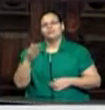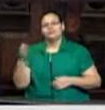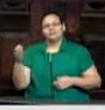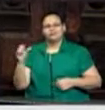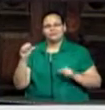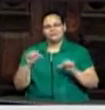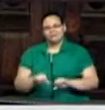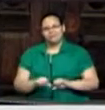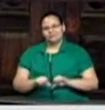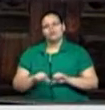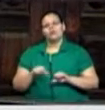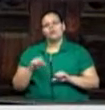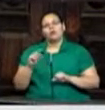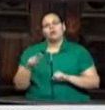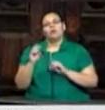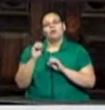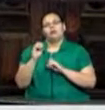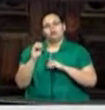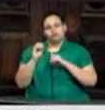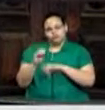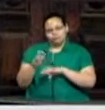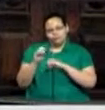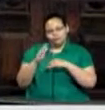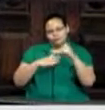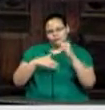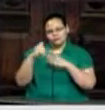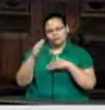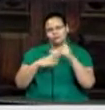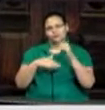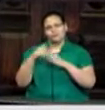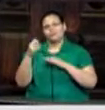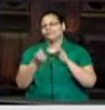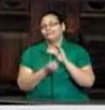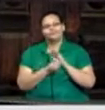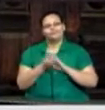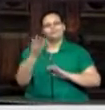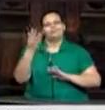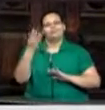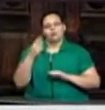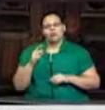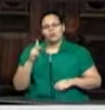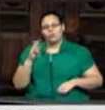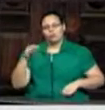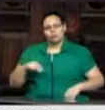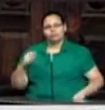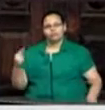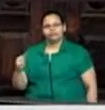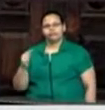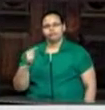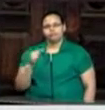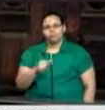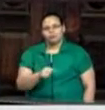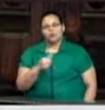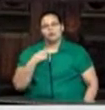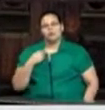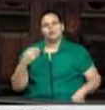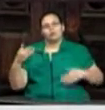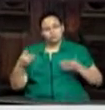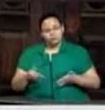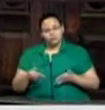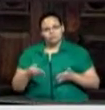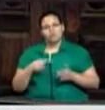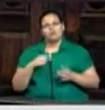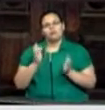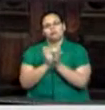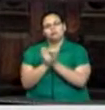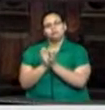da nossa rede de educação profissional. Foram dezenas de quilômetros e acabei de receber aqui da minha